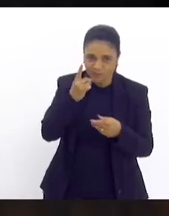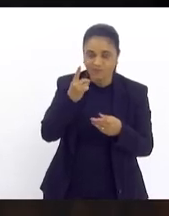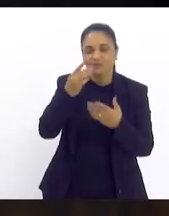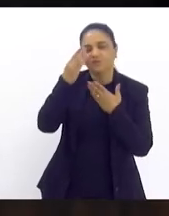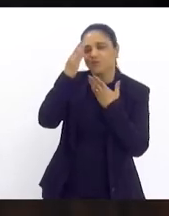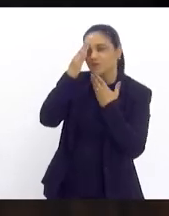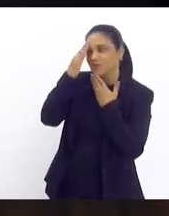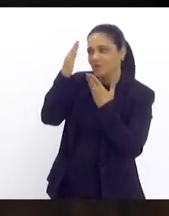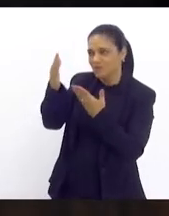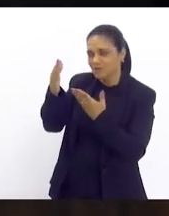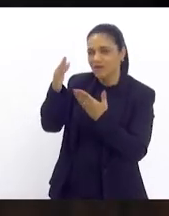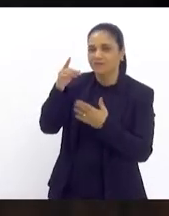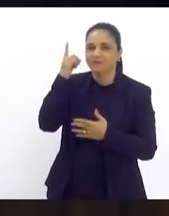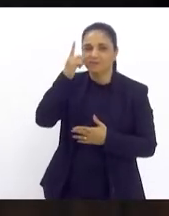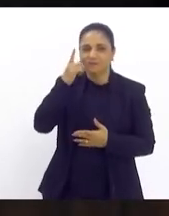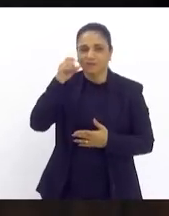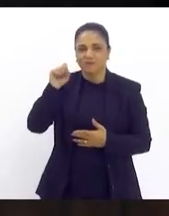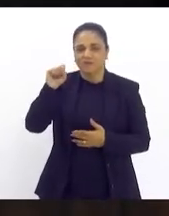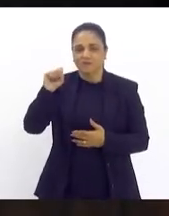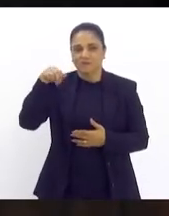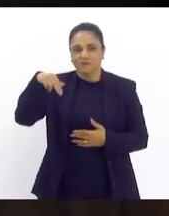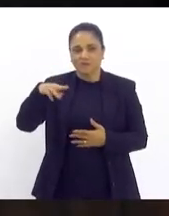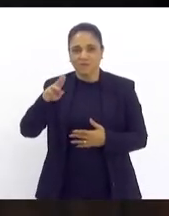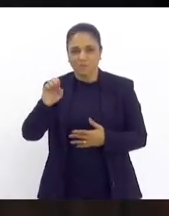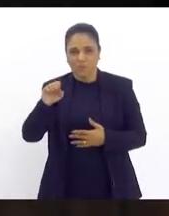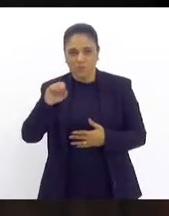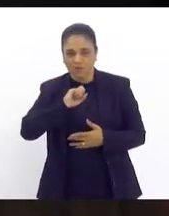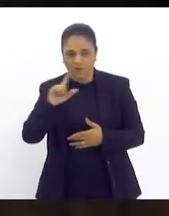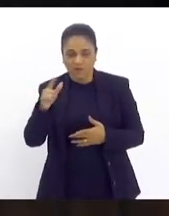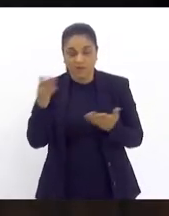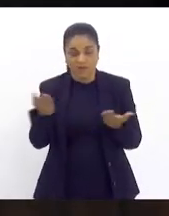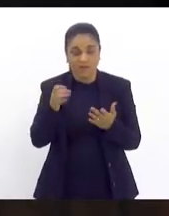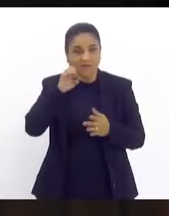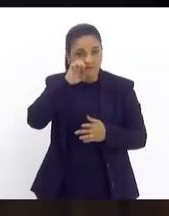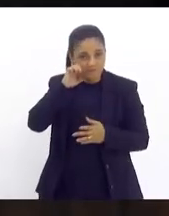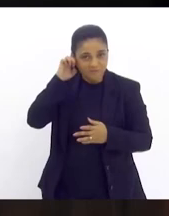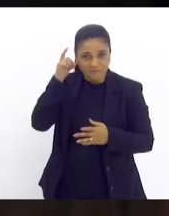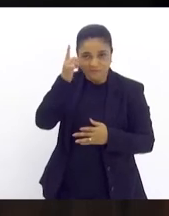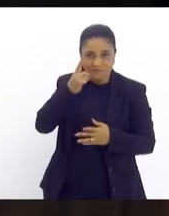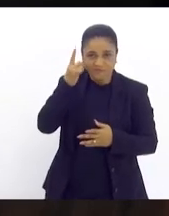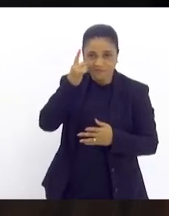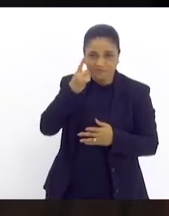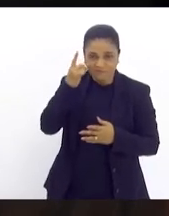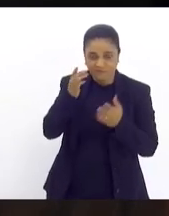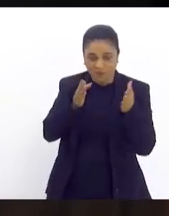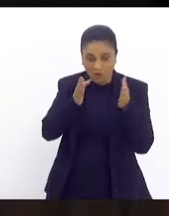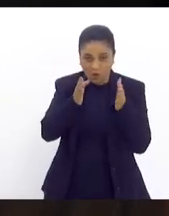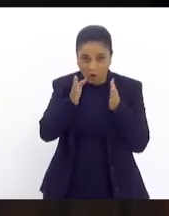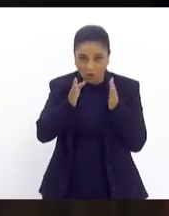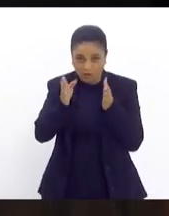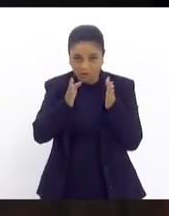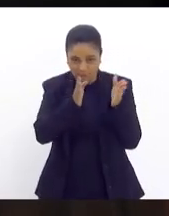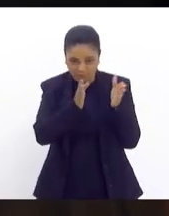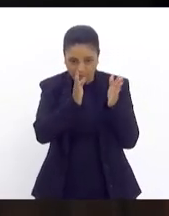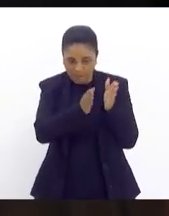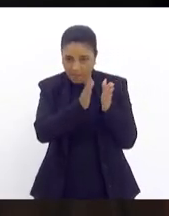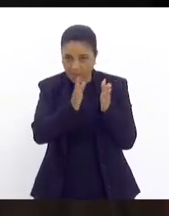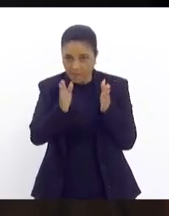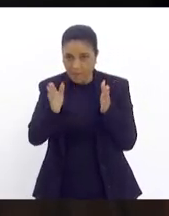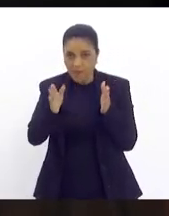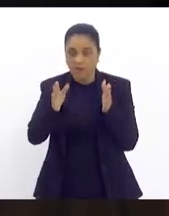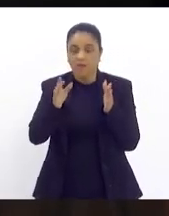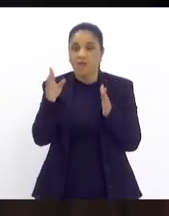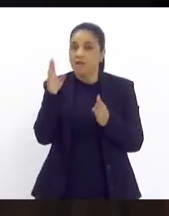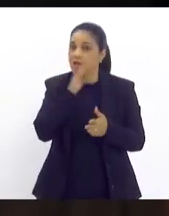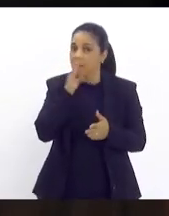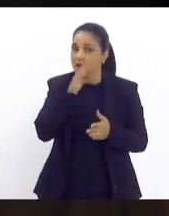Obrigada Deputado Samuel Malafaia deputada Helen quer logo em seguida pela ordem Lembrando que pela ordem é um breve um breve pronunciamento